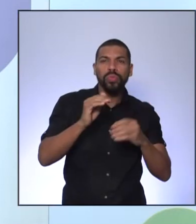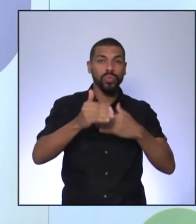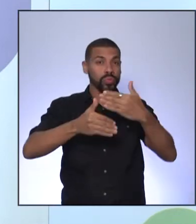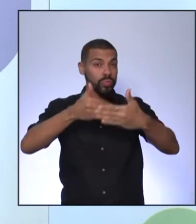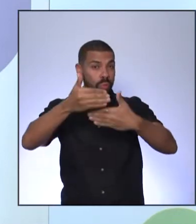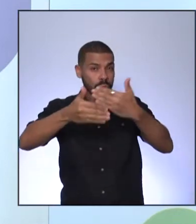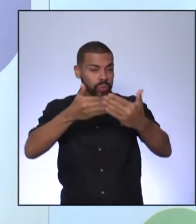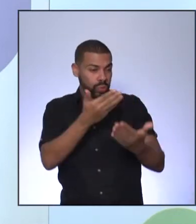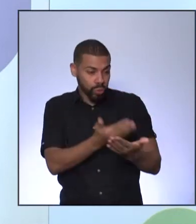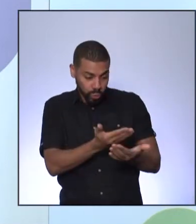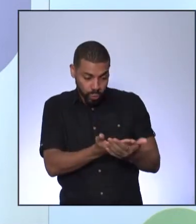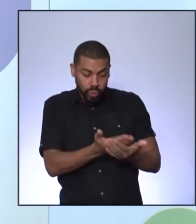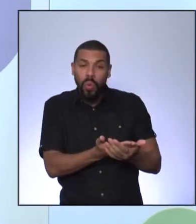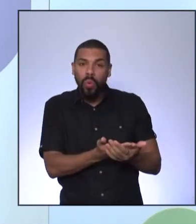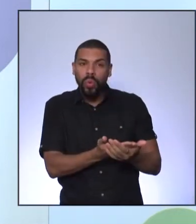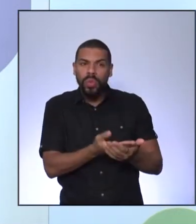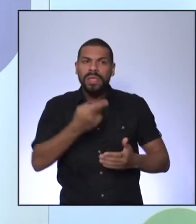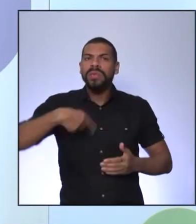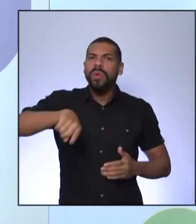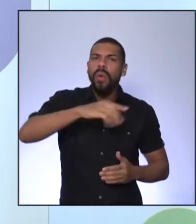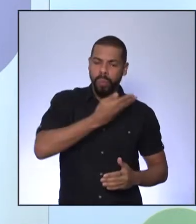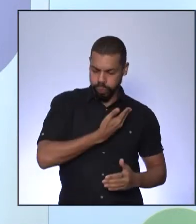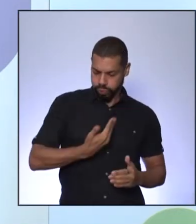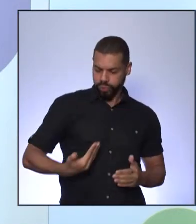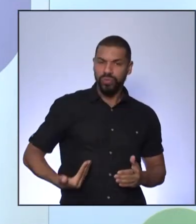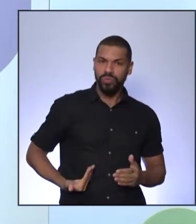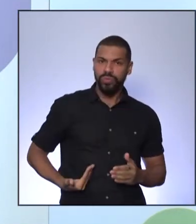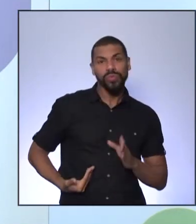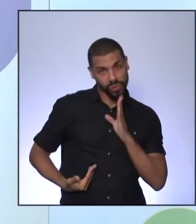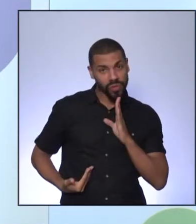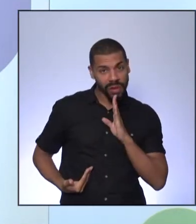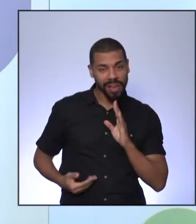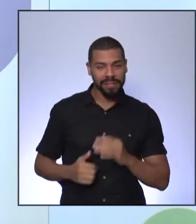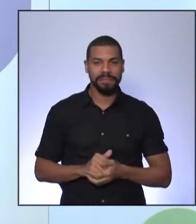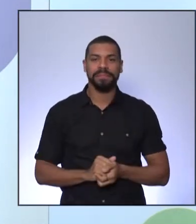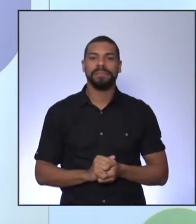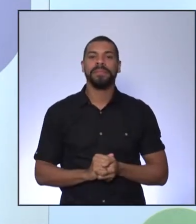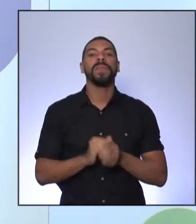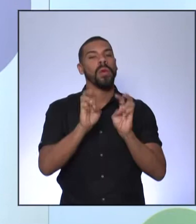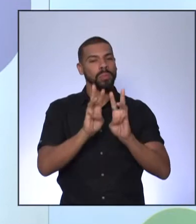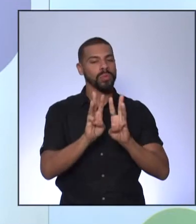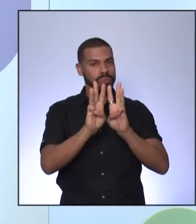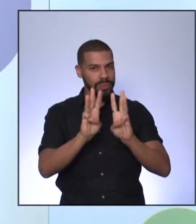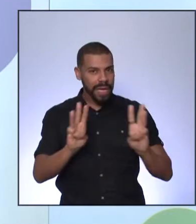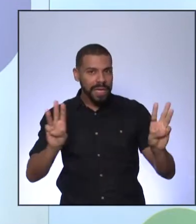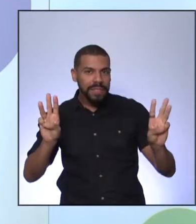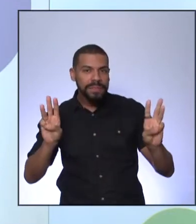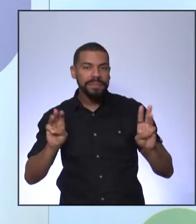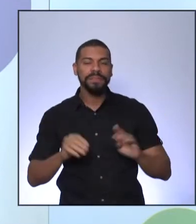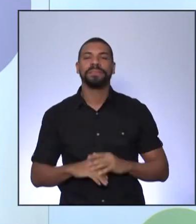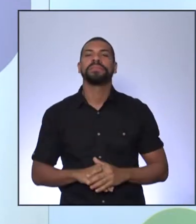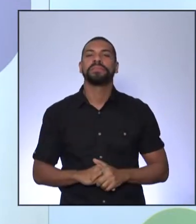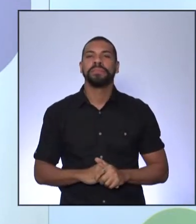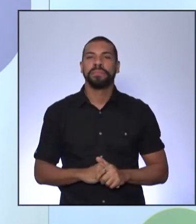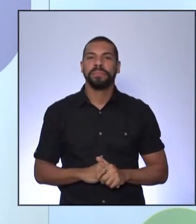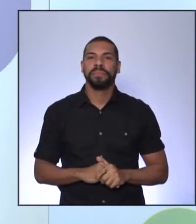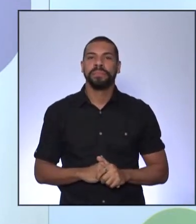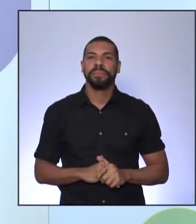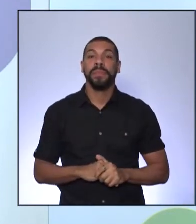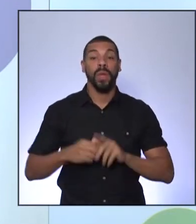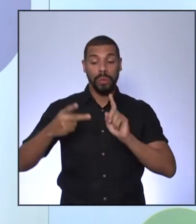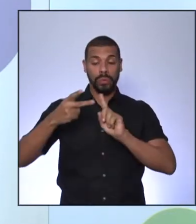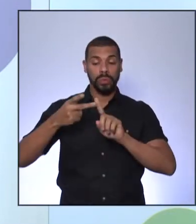de estudos, e dentro da rede pública, vocês conhecem um pouco. Primeiro site, Currículo Paulista. O